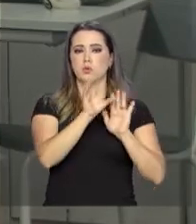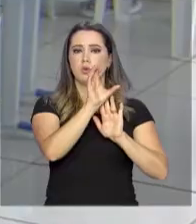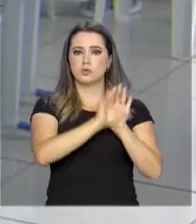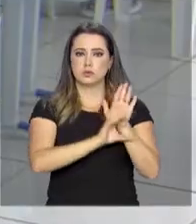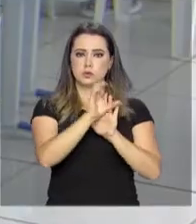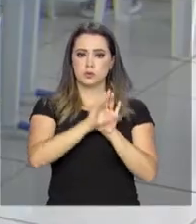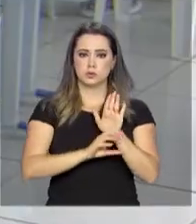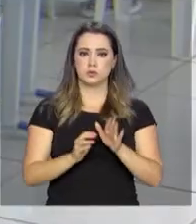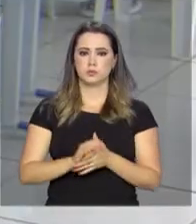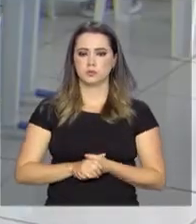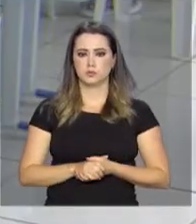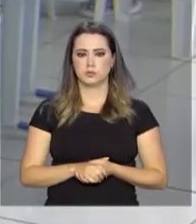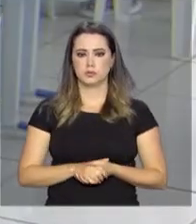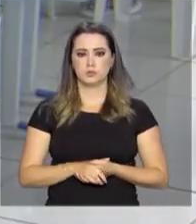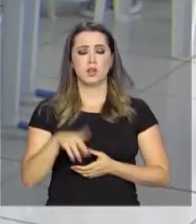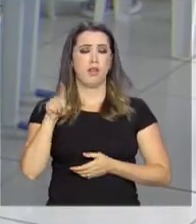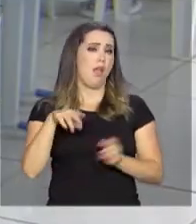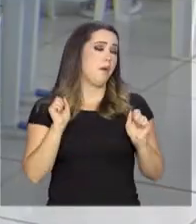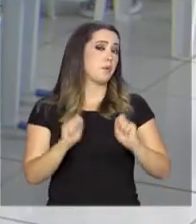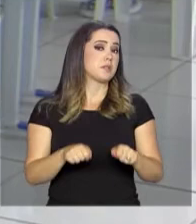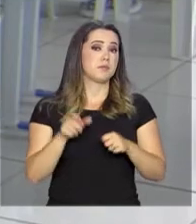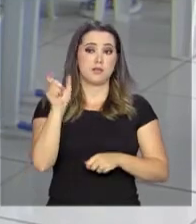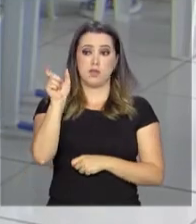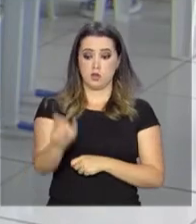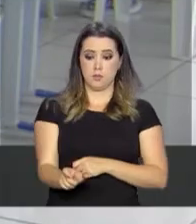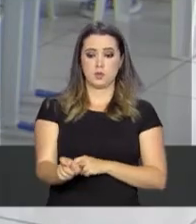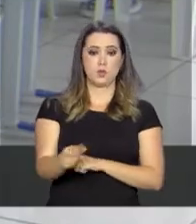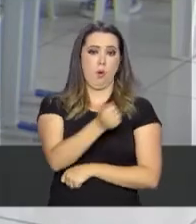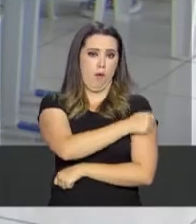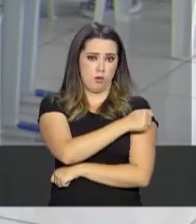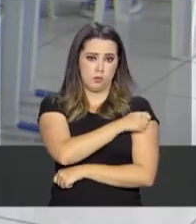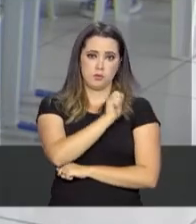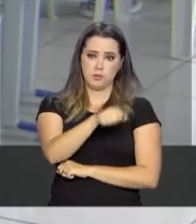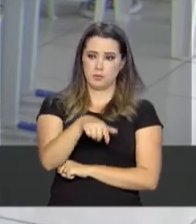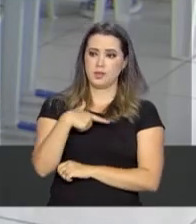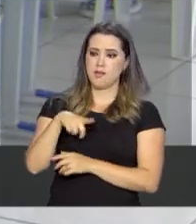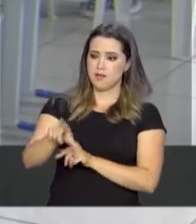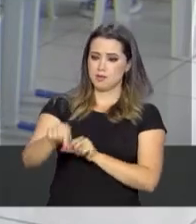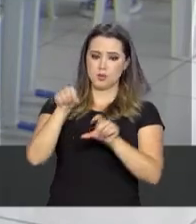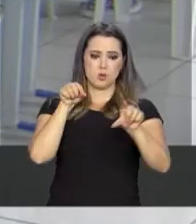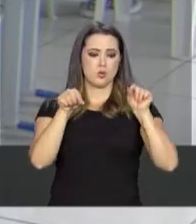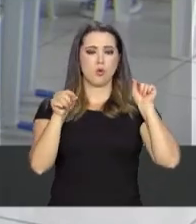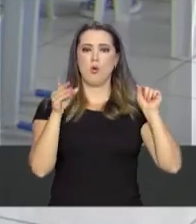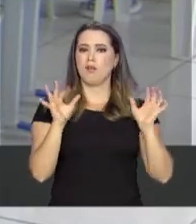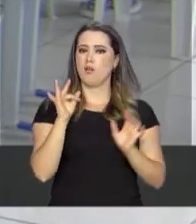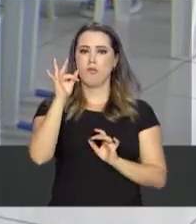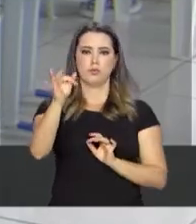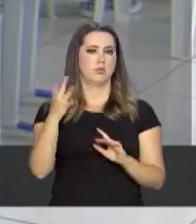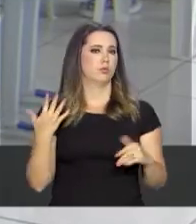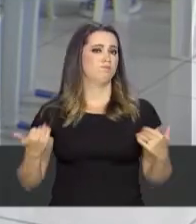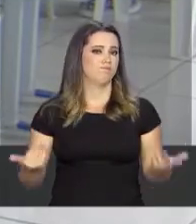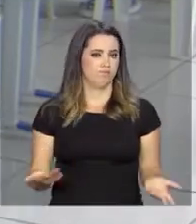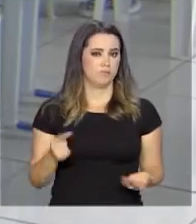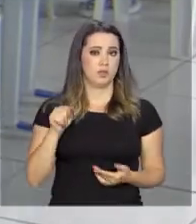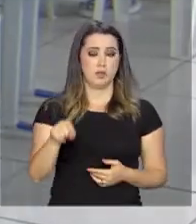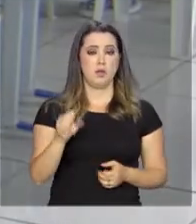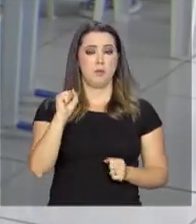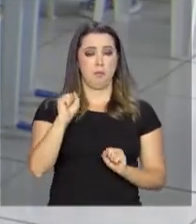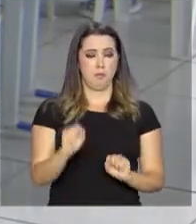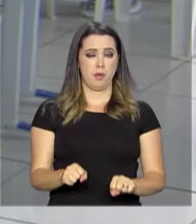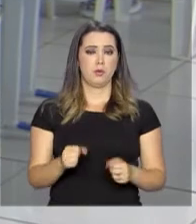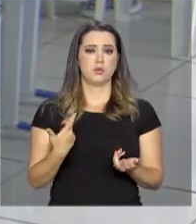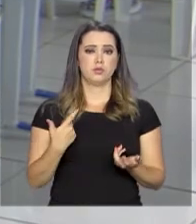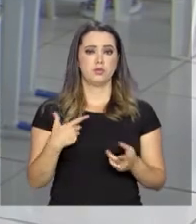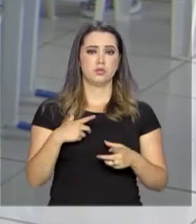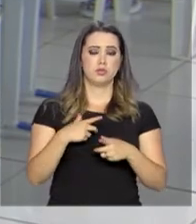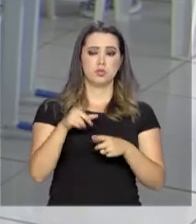médio. É a possibilidade do aluno ser protagonista das suas escolhas, né? Ele pode